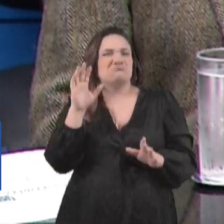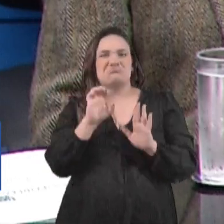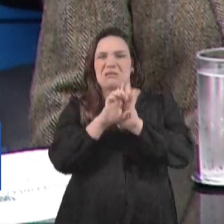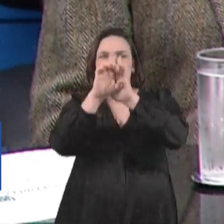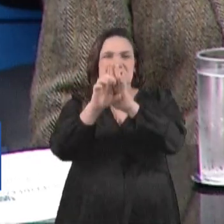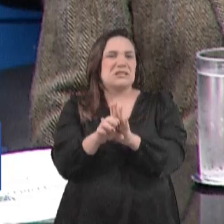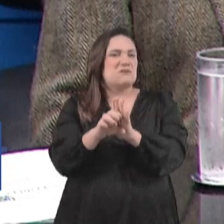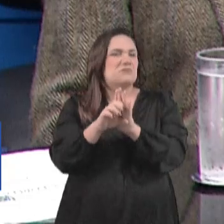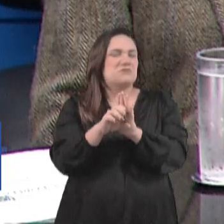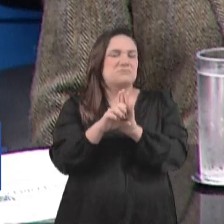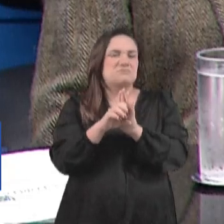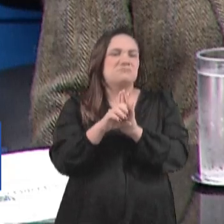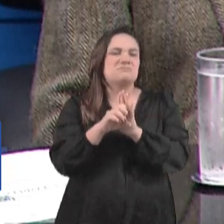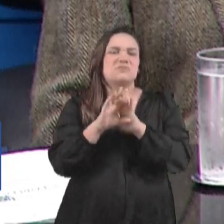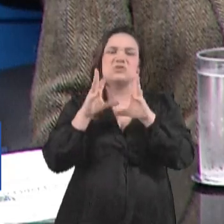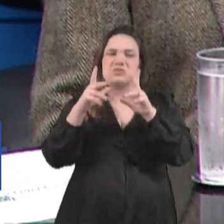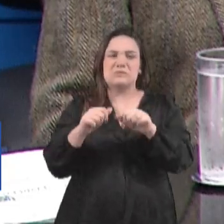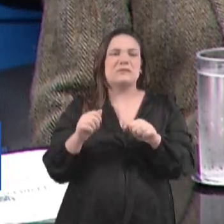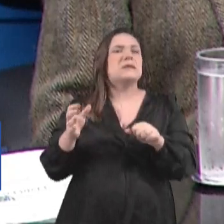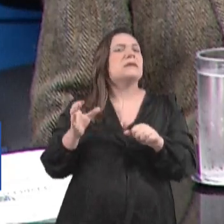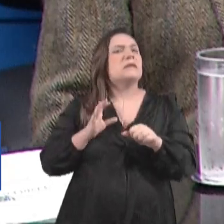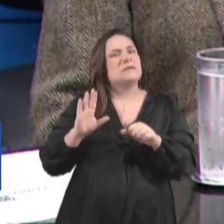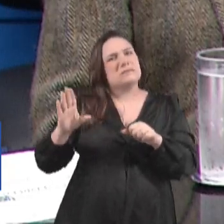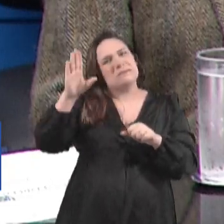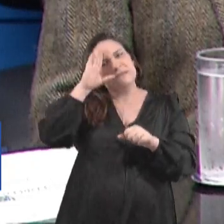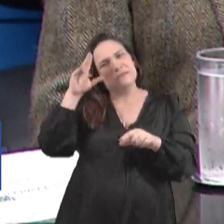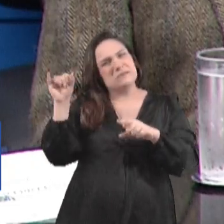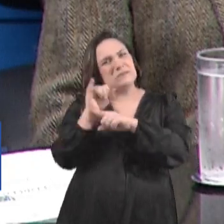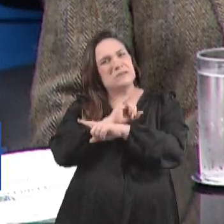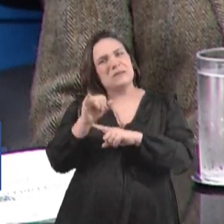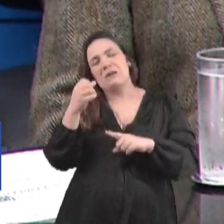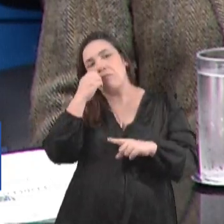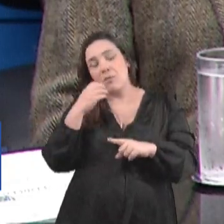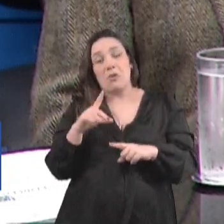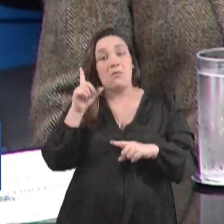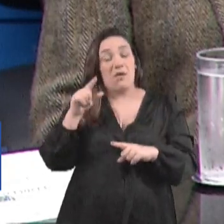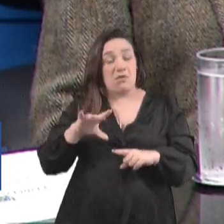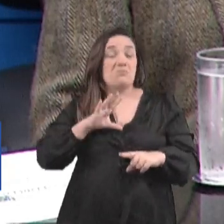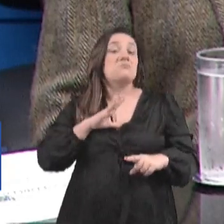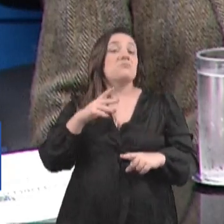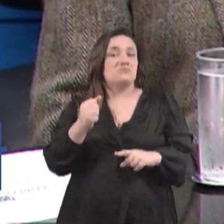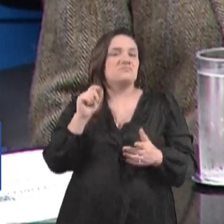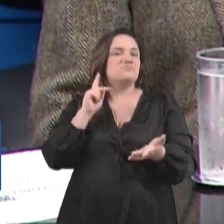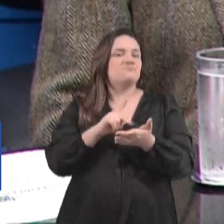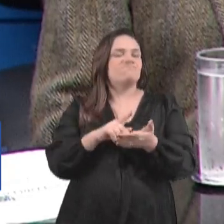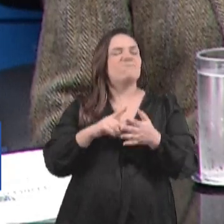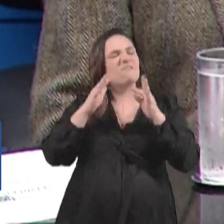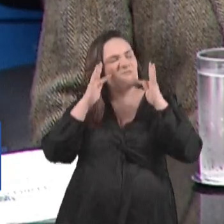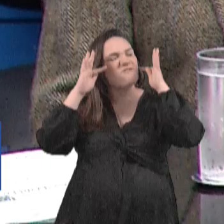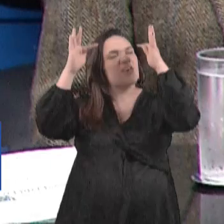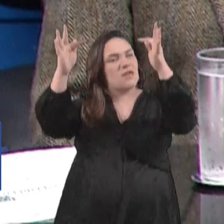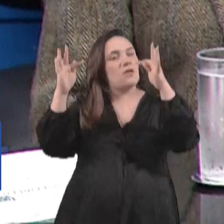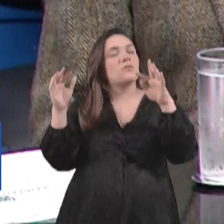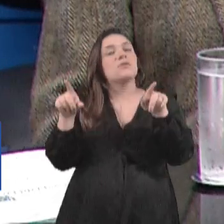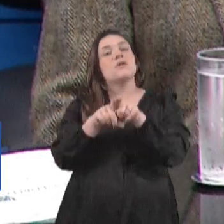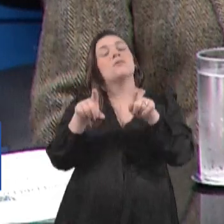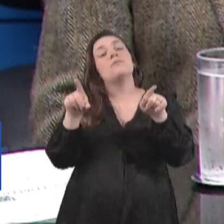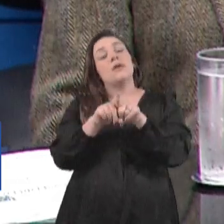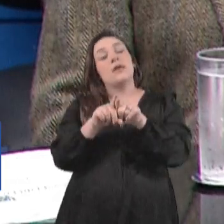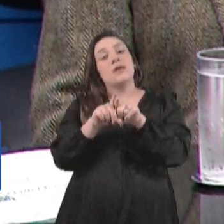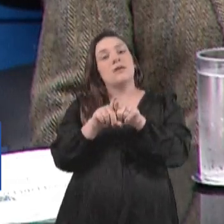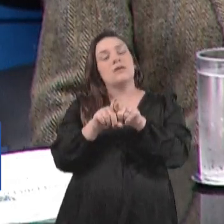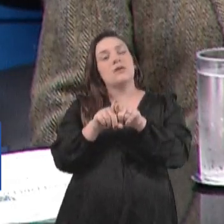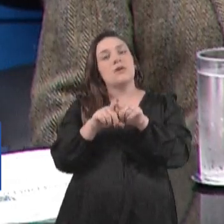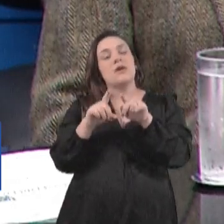exemplo contínuo de todas as virtudes militares e civis, símbolo da bravura, da lealdade e da